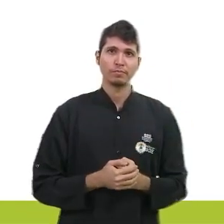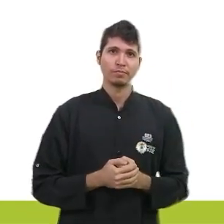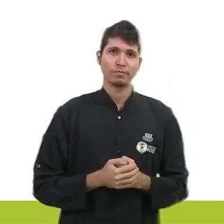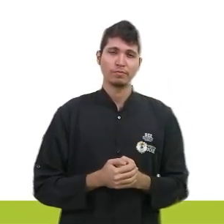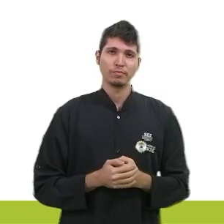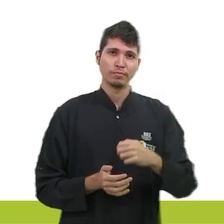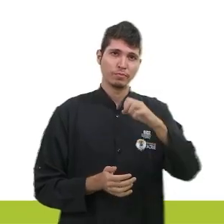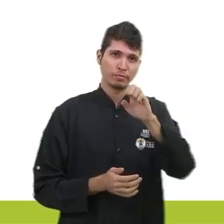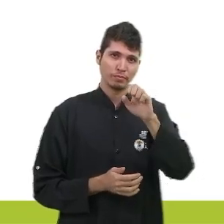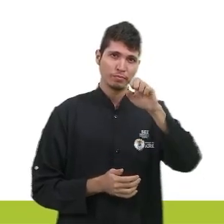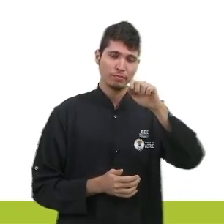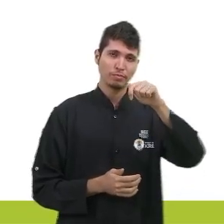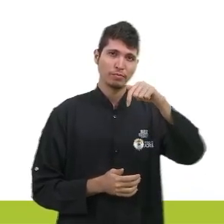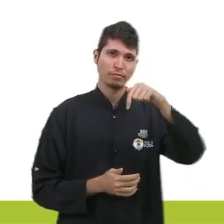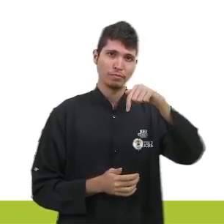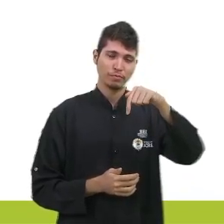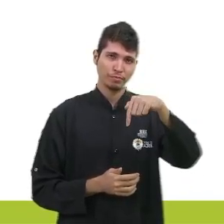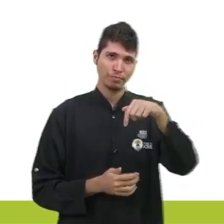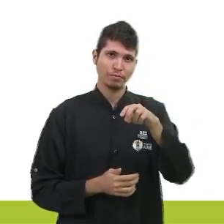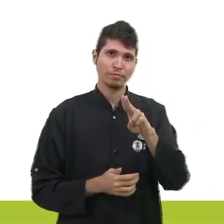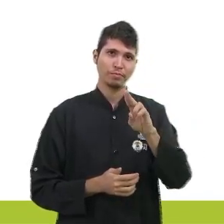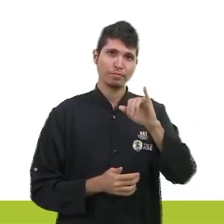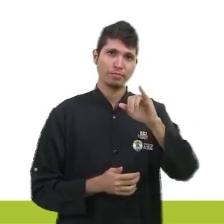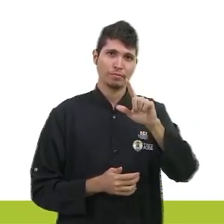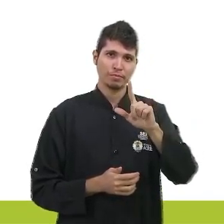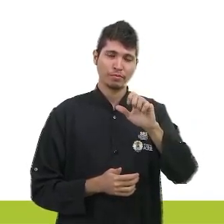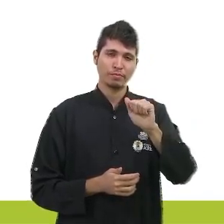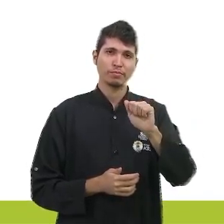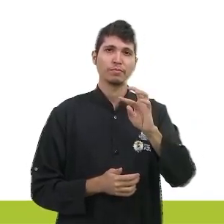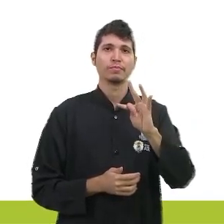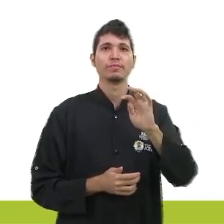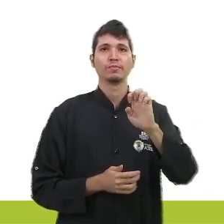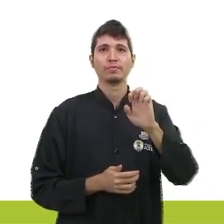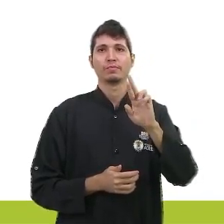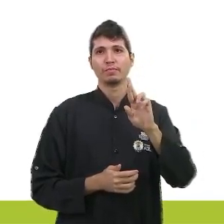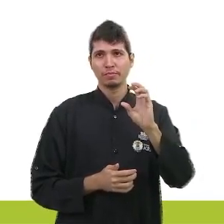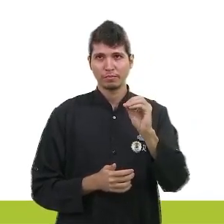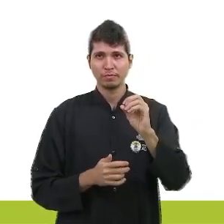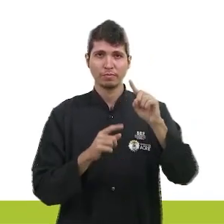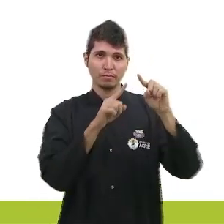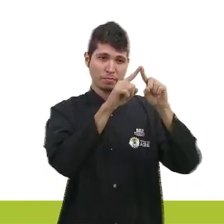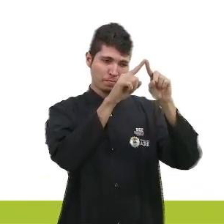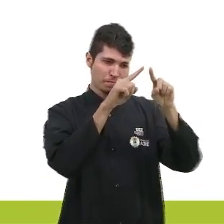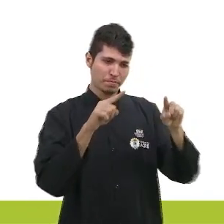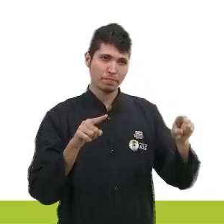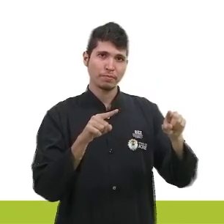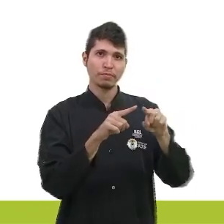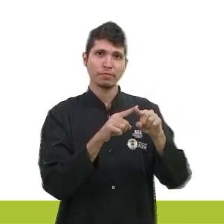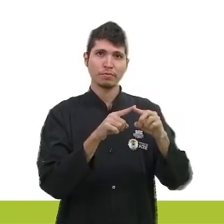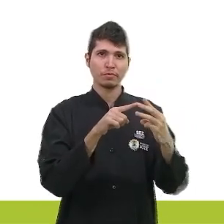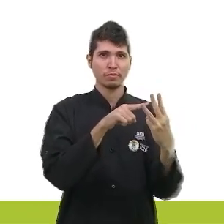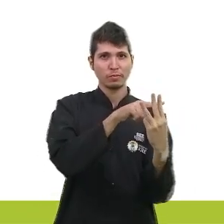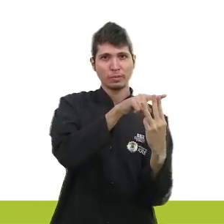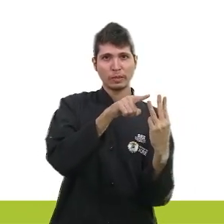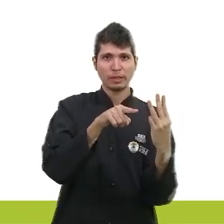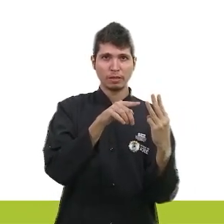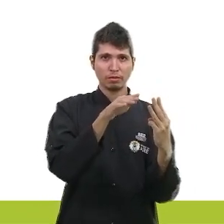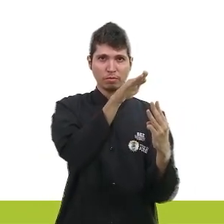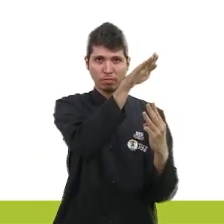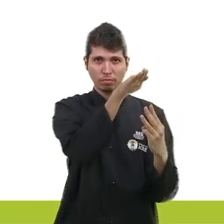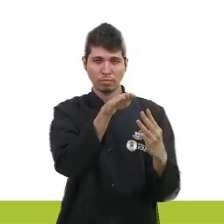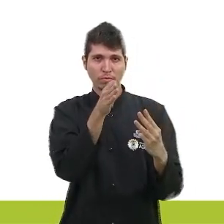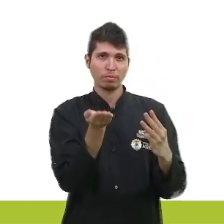equilátero aqui. Então, esse triângulo é um triângulo equilátero. Os três lados são iguais.